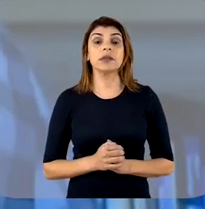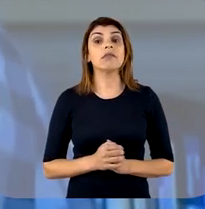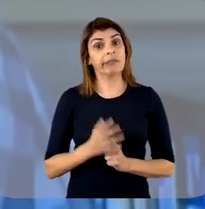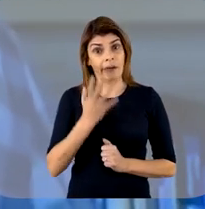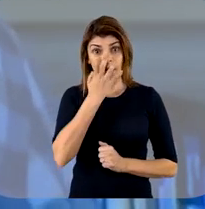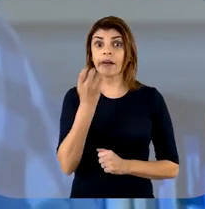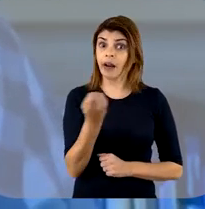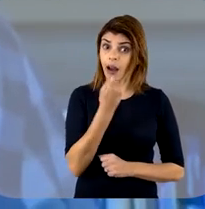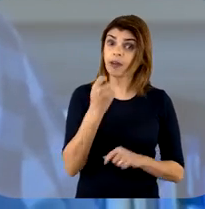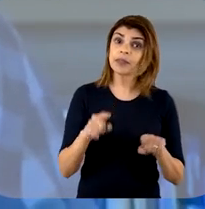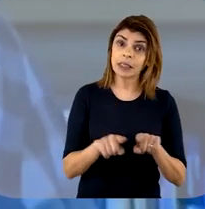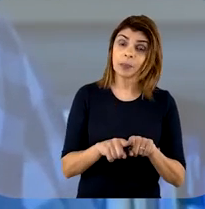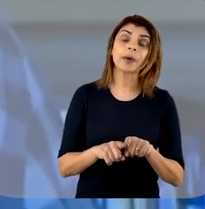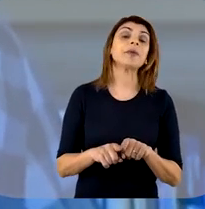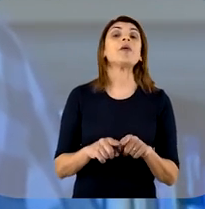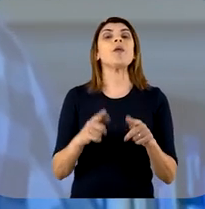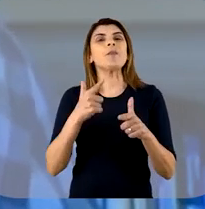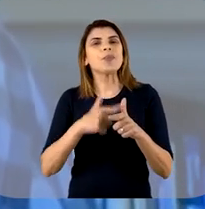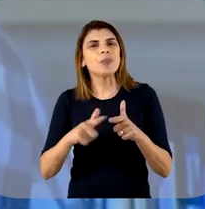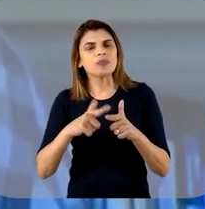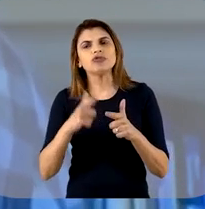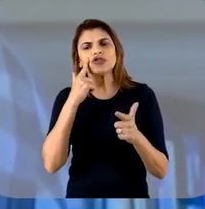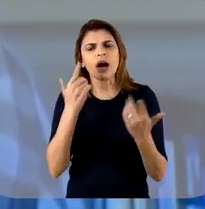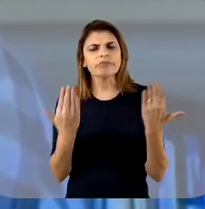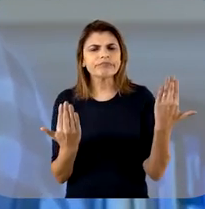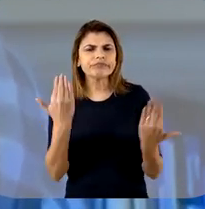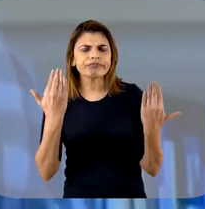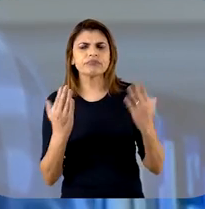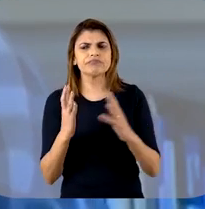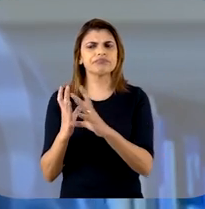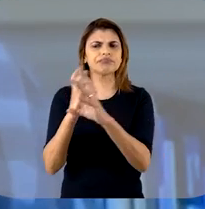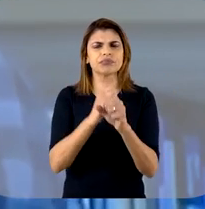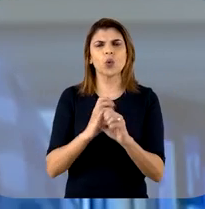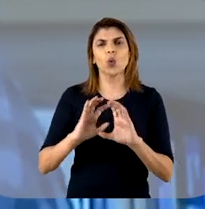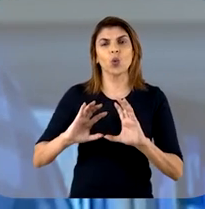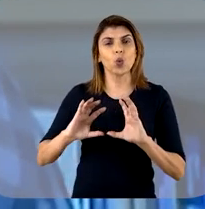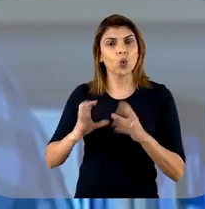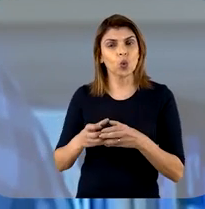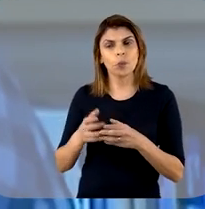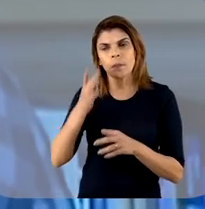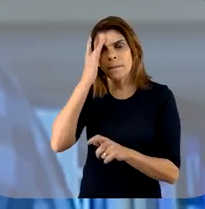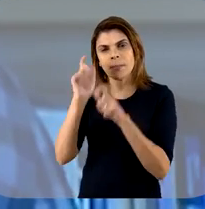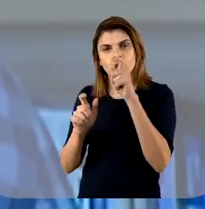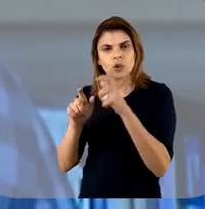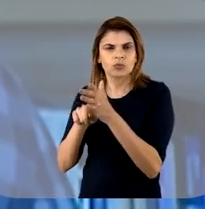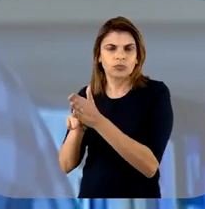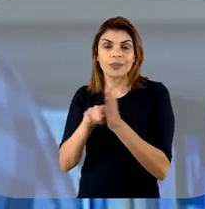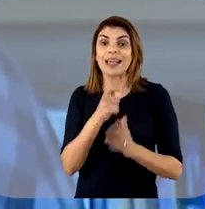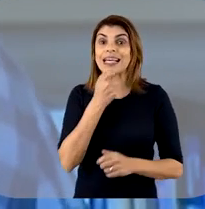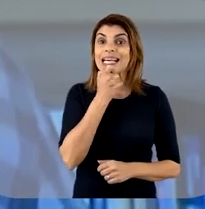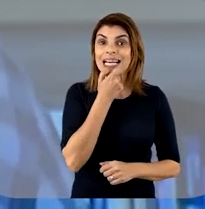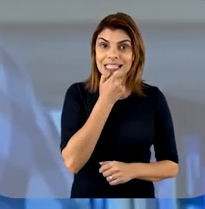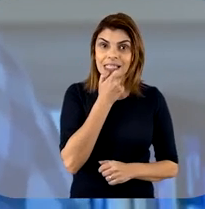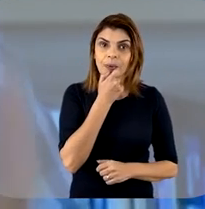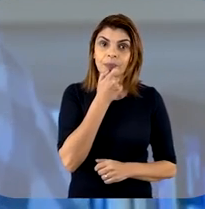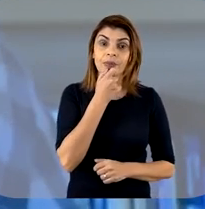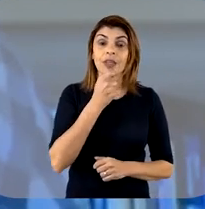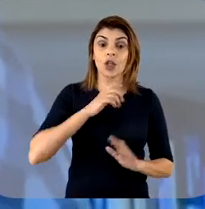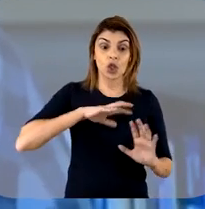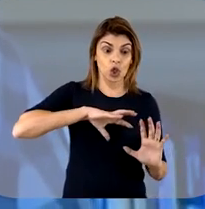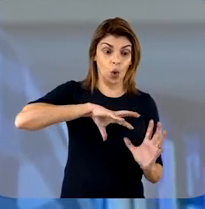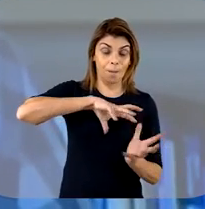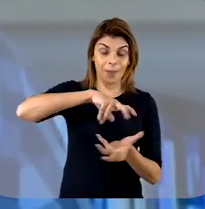em relação às comorbidades, foi feita uma estimativa por um grupo de pesquisadores ingleses que, no